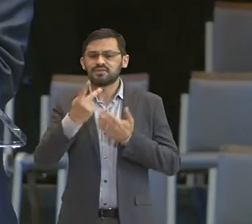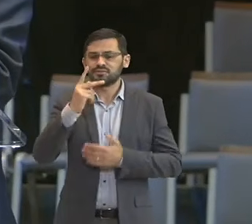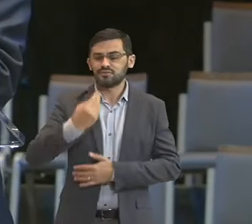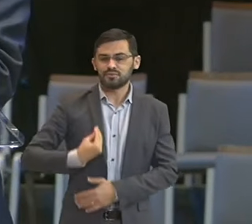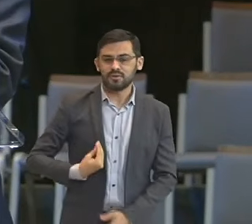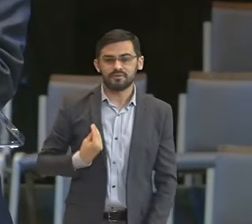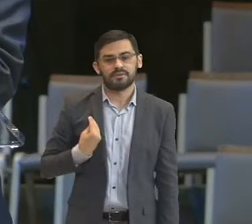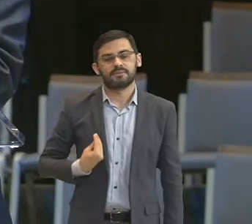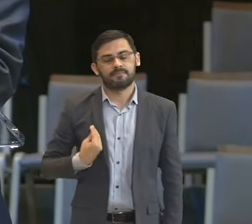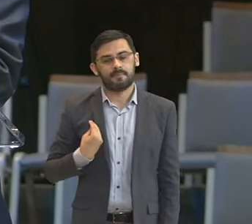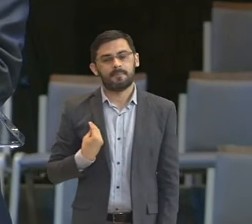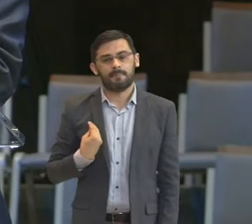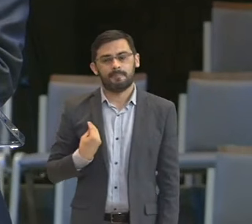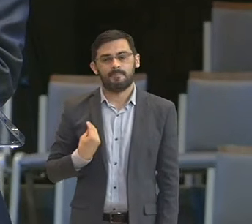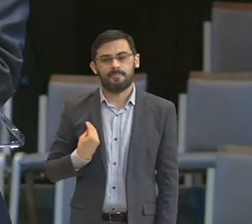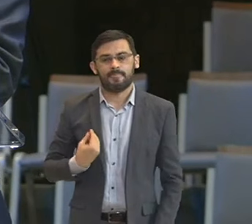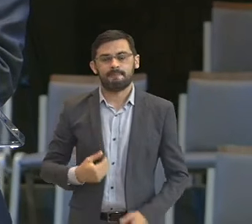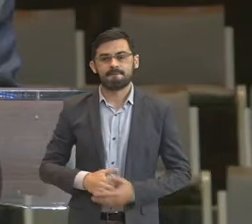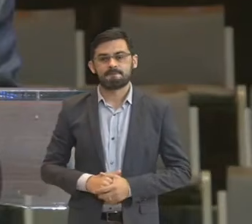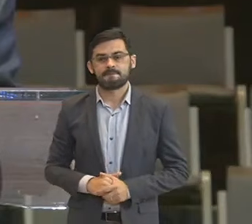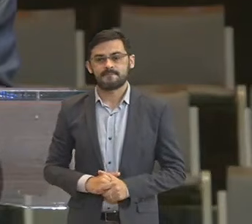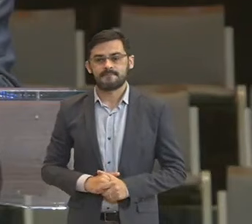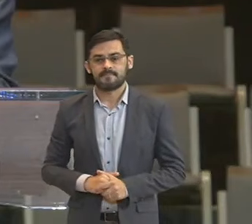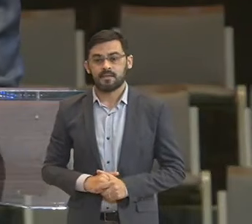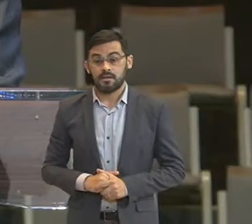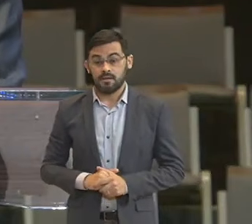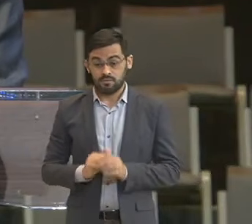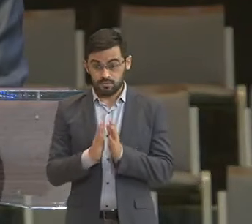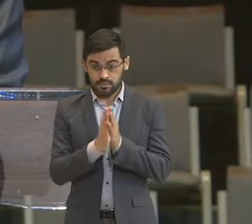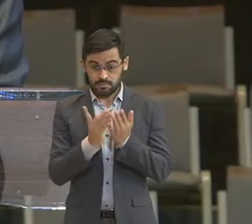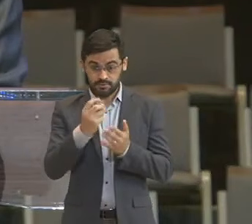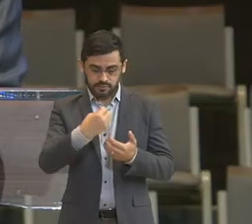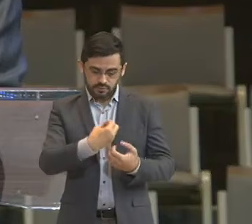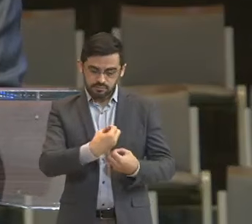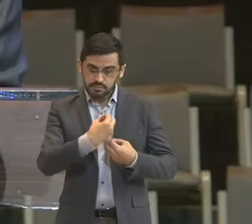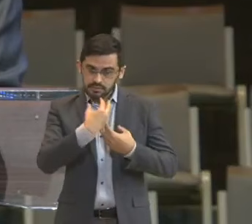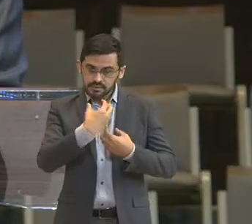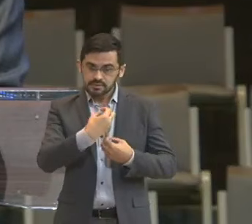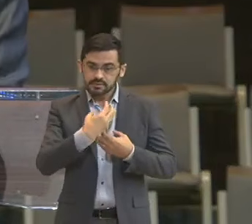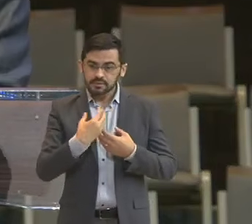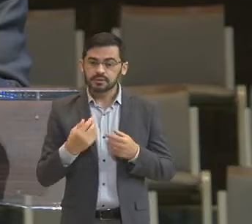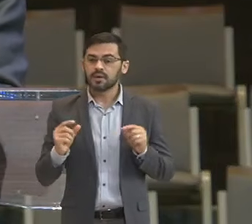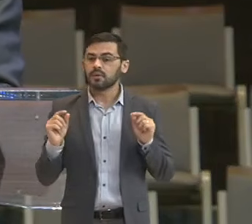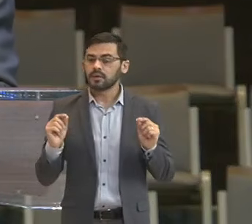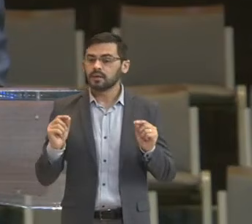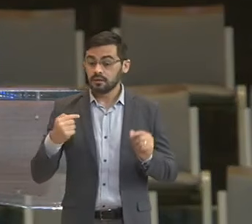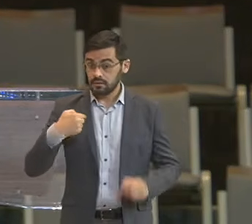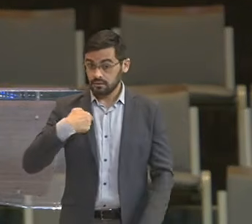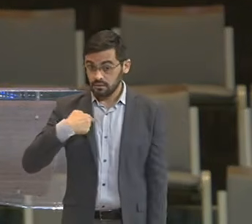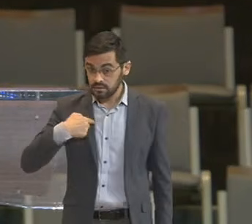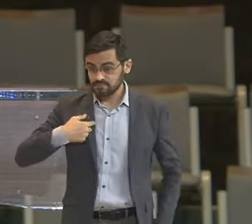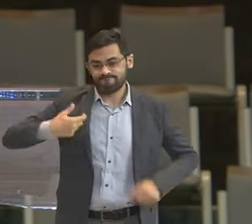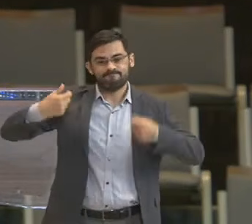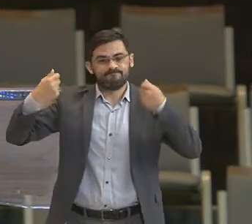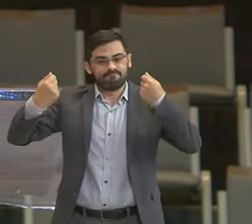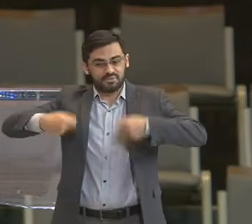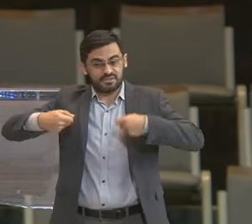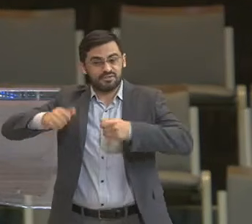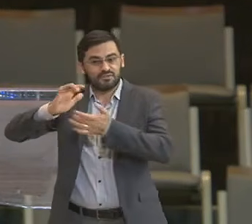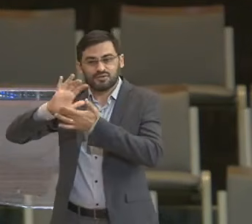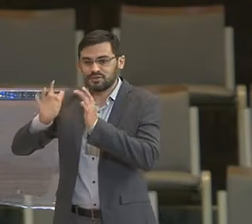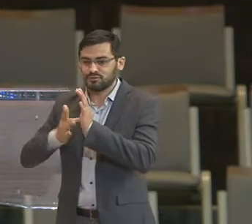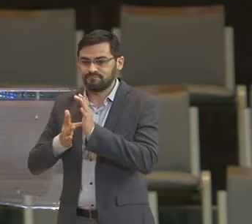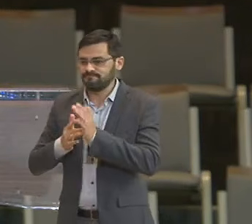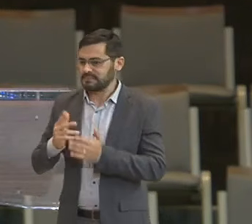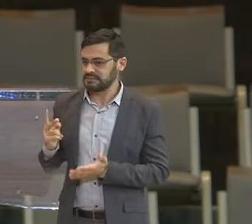jorrar de dentro de você. O que a Bíblia está ensinando é que eu preciso de Jesus mais do